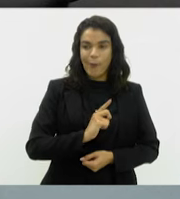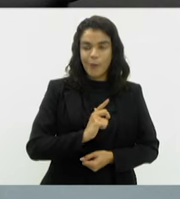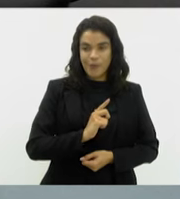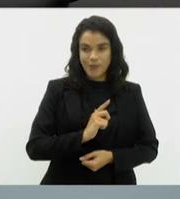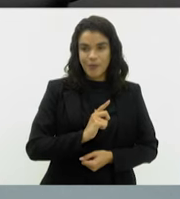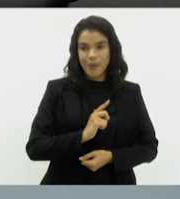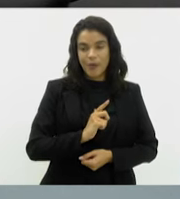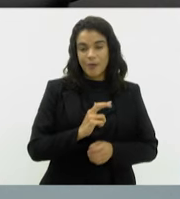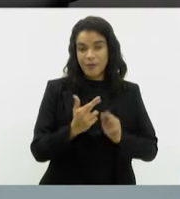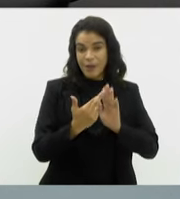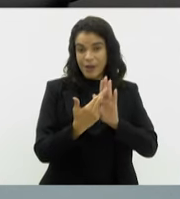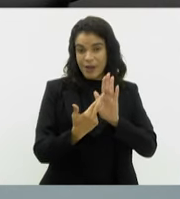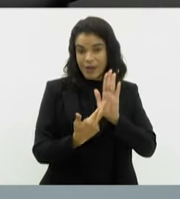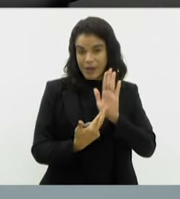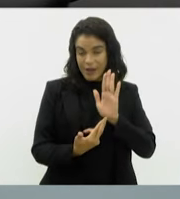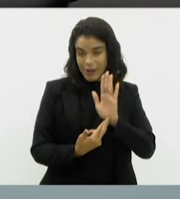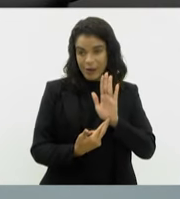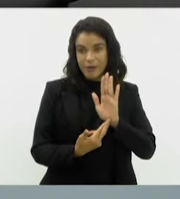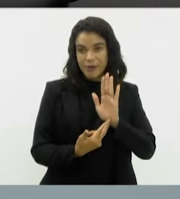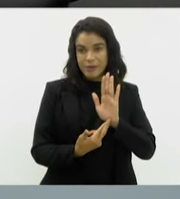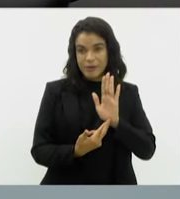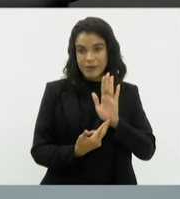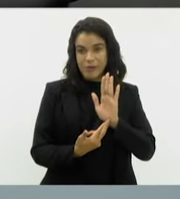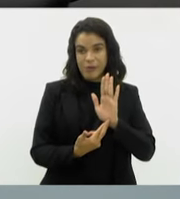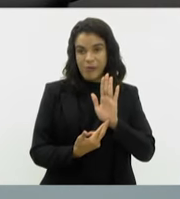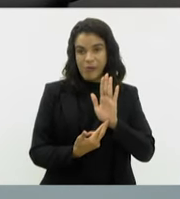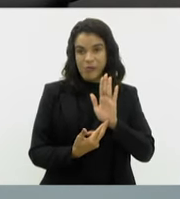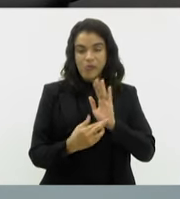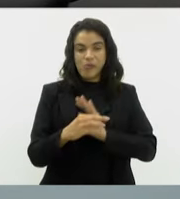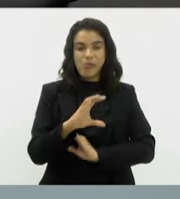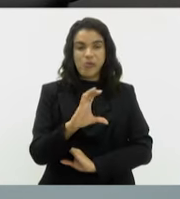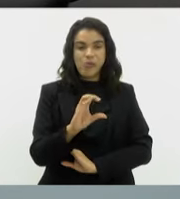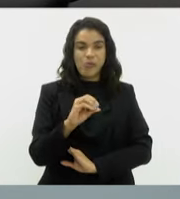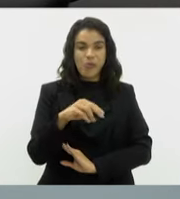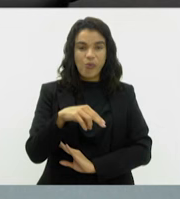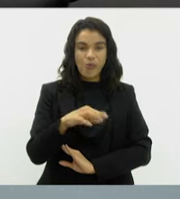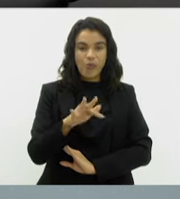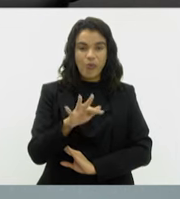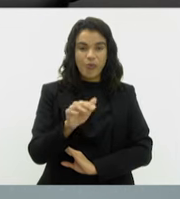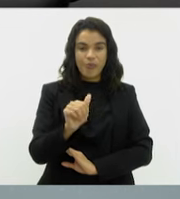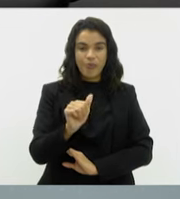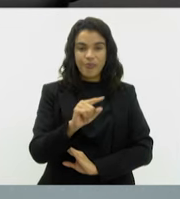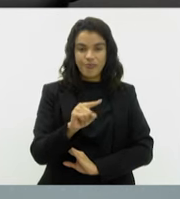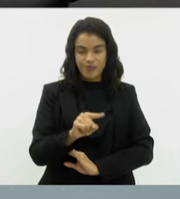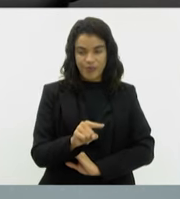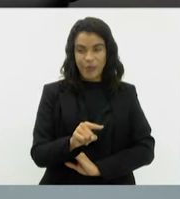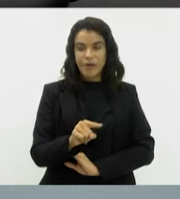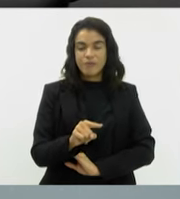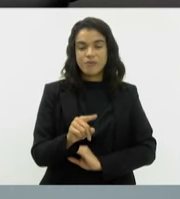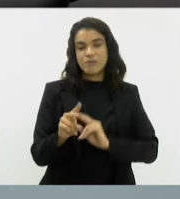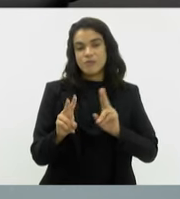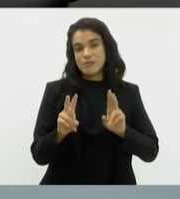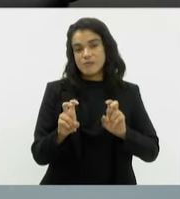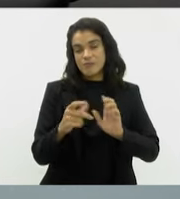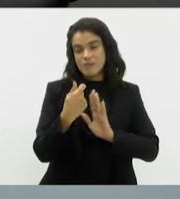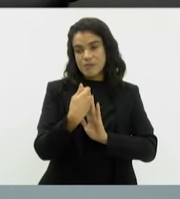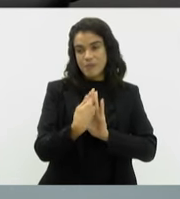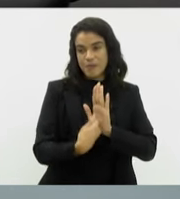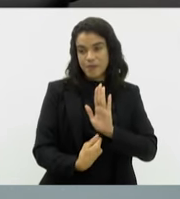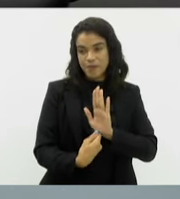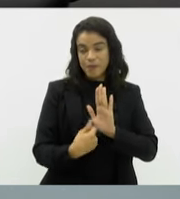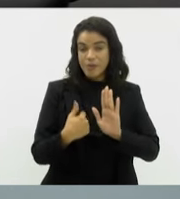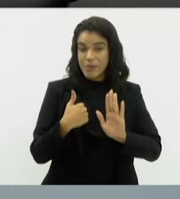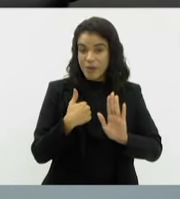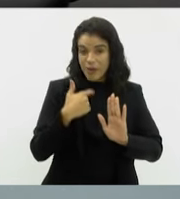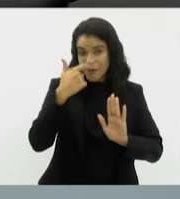a regulamentação do CONFAES sobre essa matéria, né? Então, eu